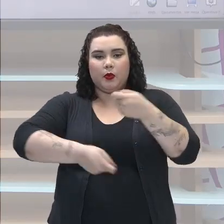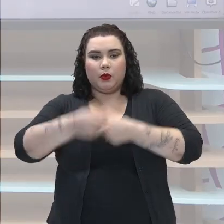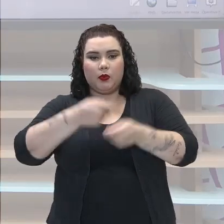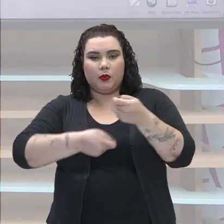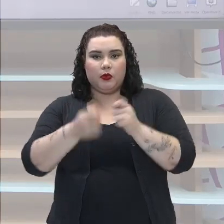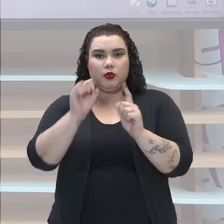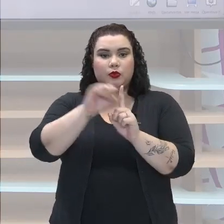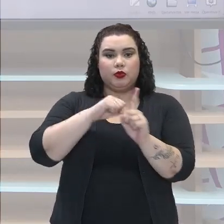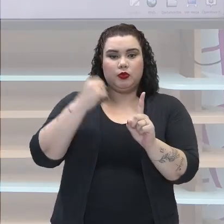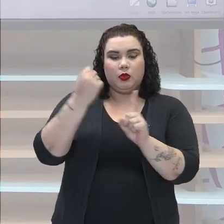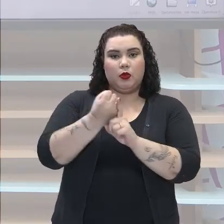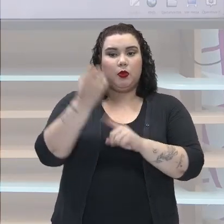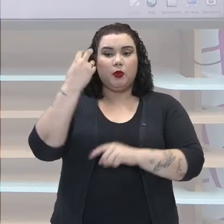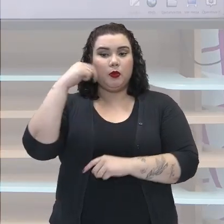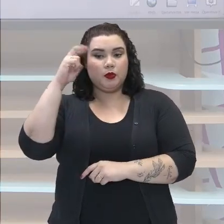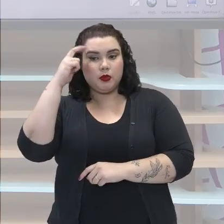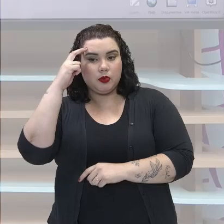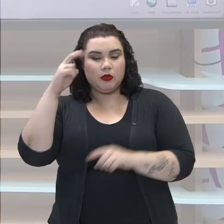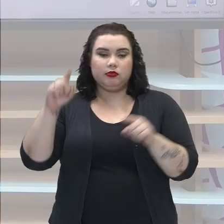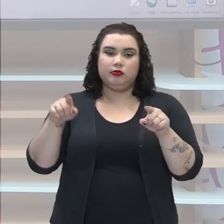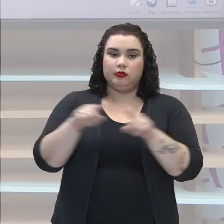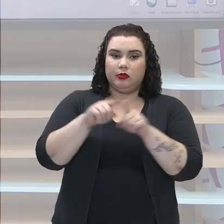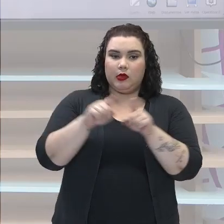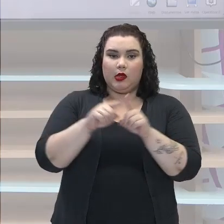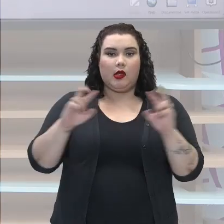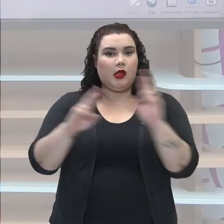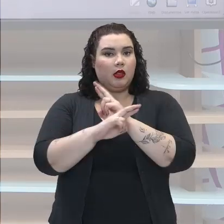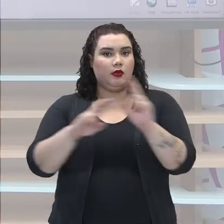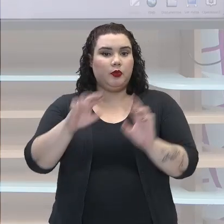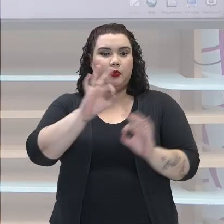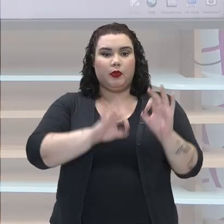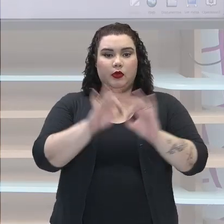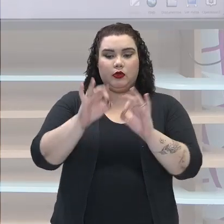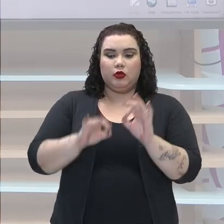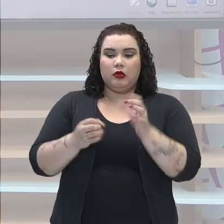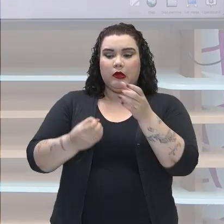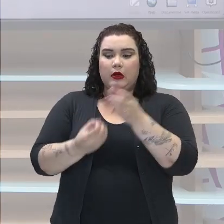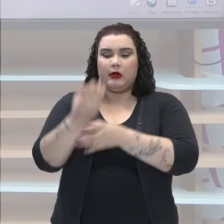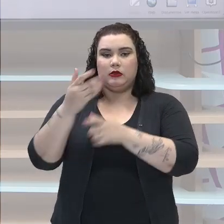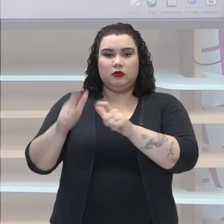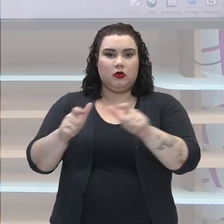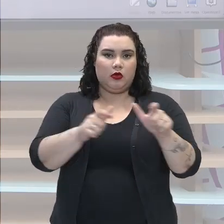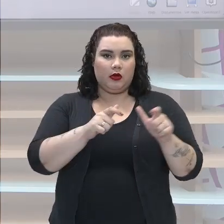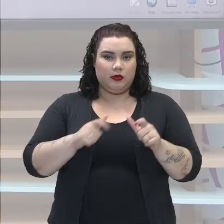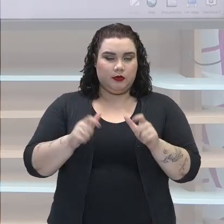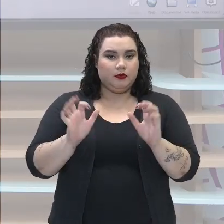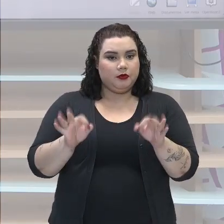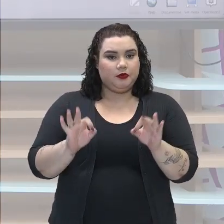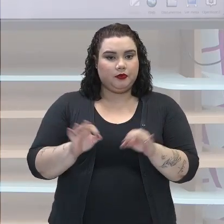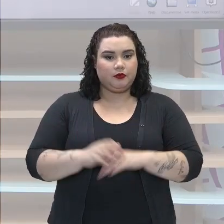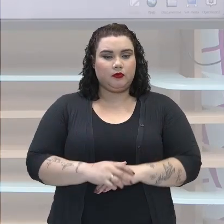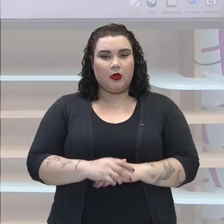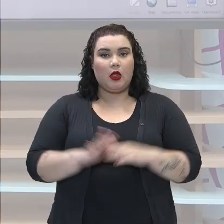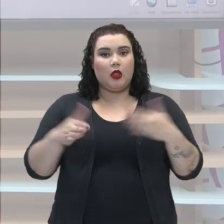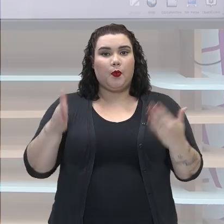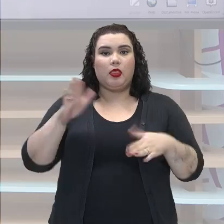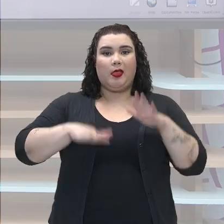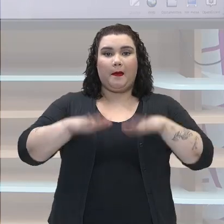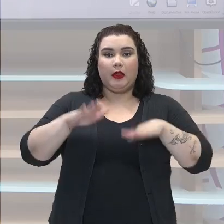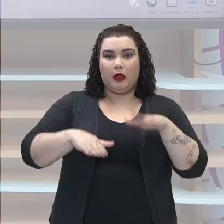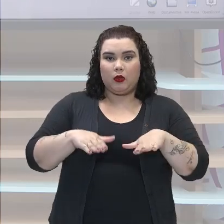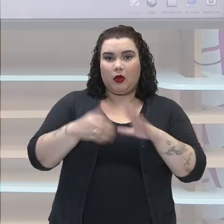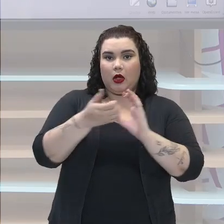econômicos, sociais, culturais e também em relação ao processo de formação territorial dessas áreas. Então, dependendo do critério que eu adoto, eu